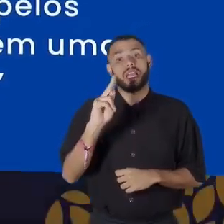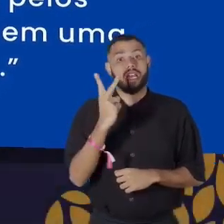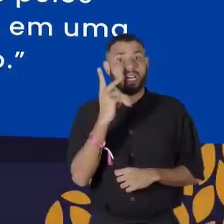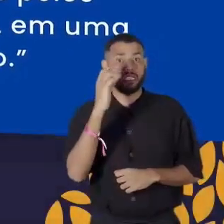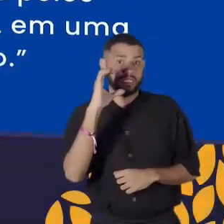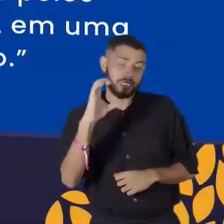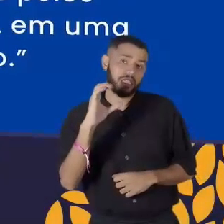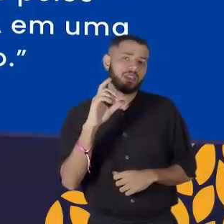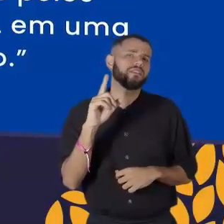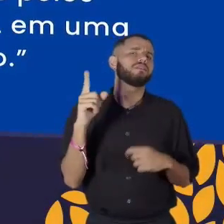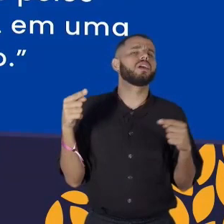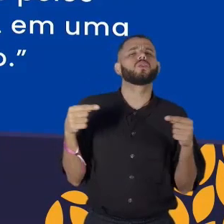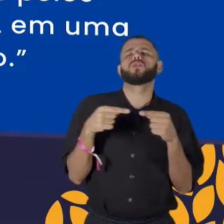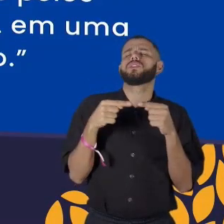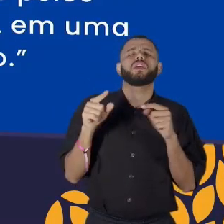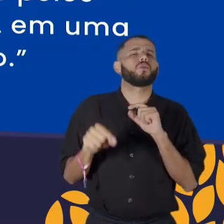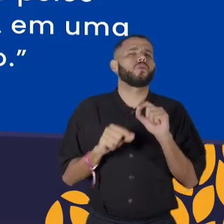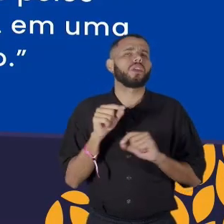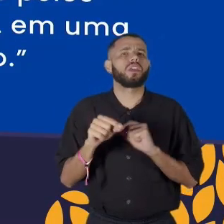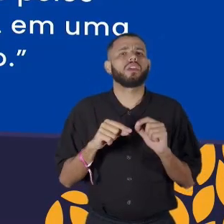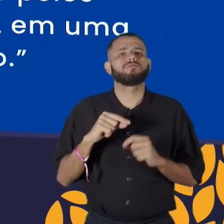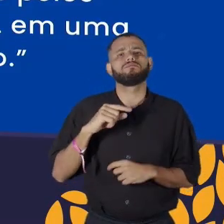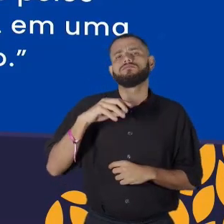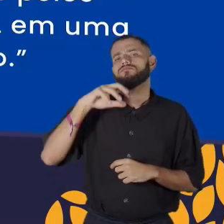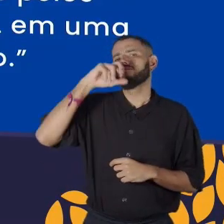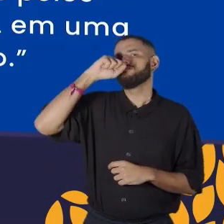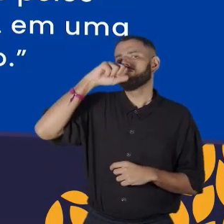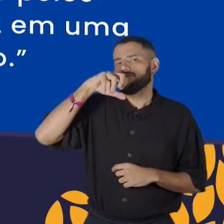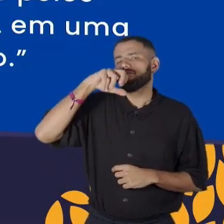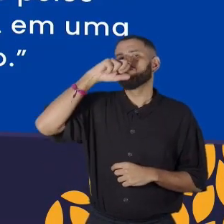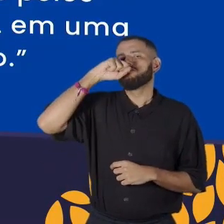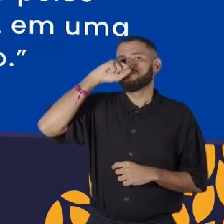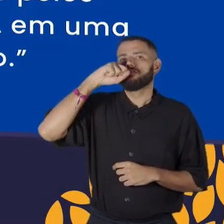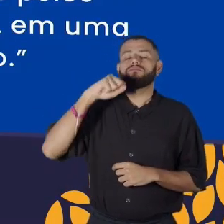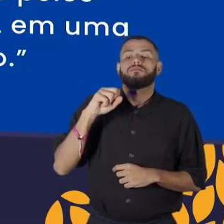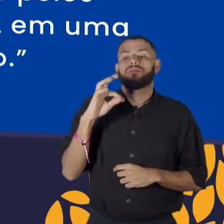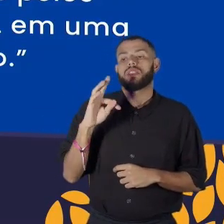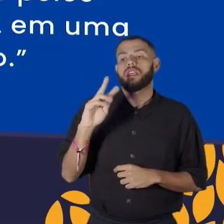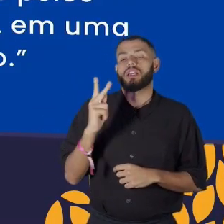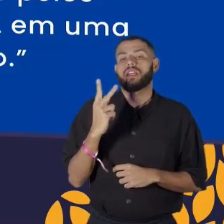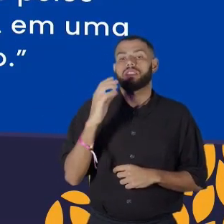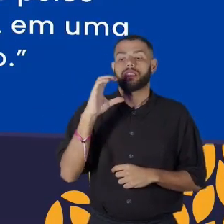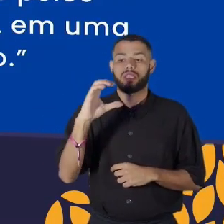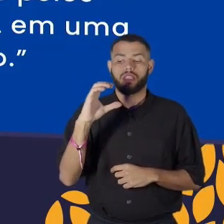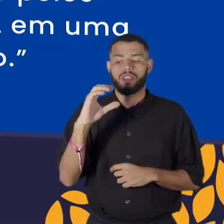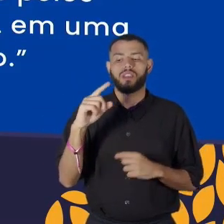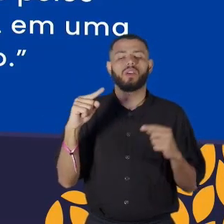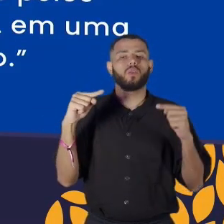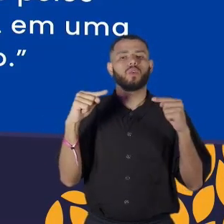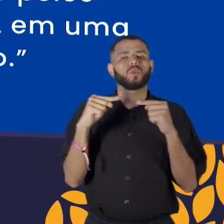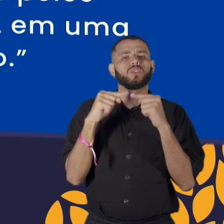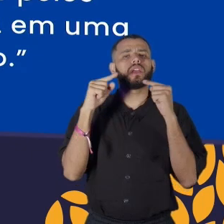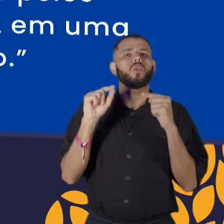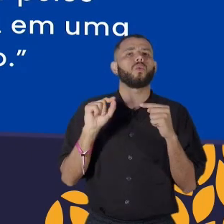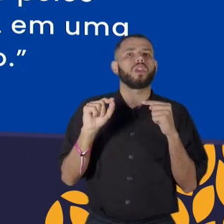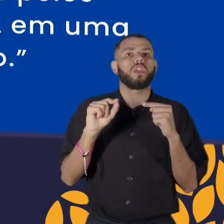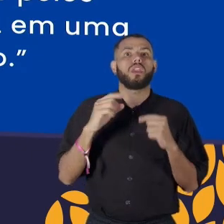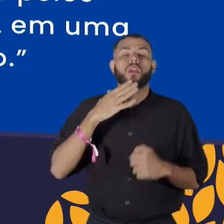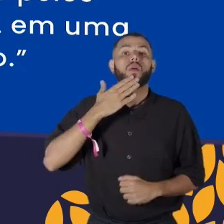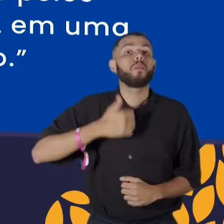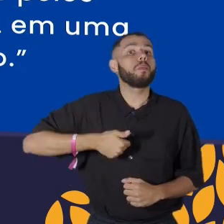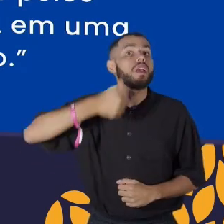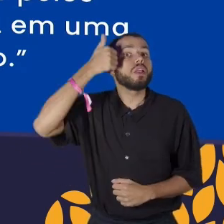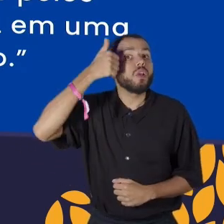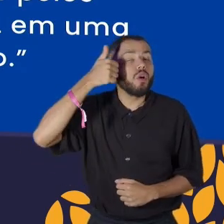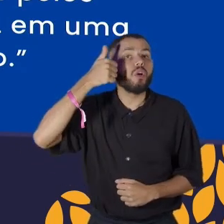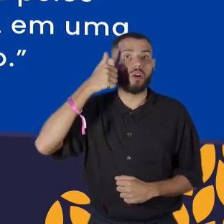foi associada, a inalação desse THC de grau farmacêutico foi associado a uma melhora robusta